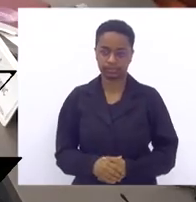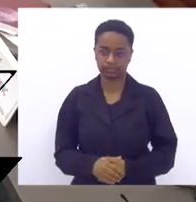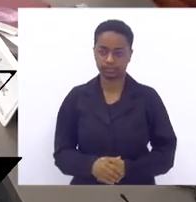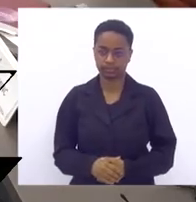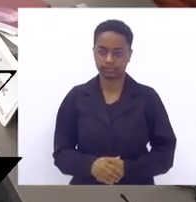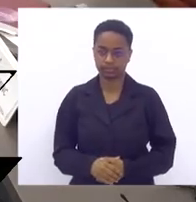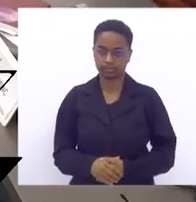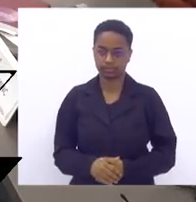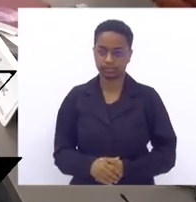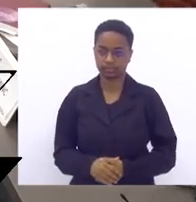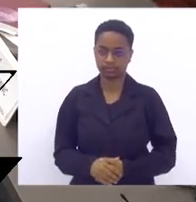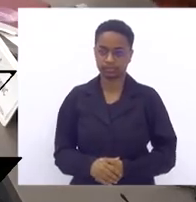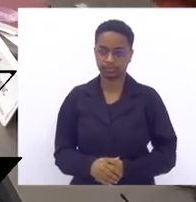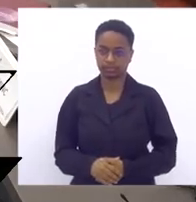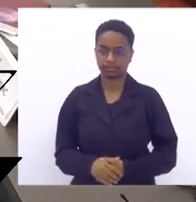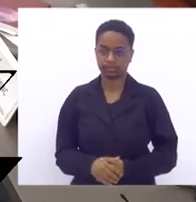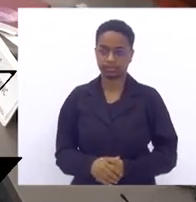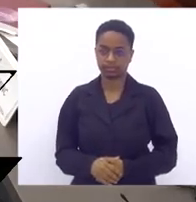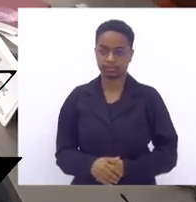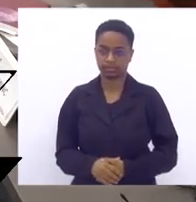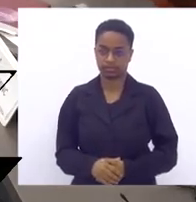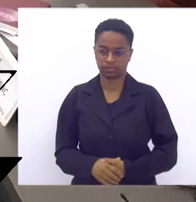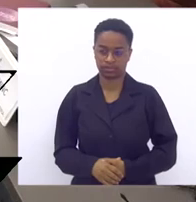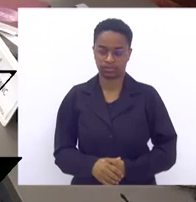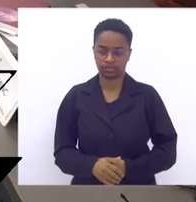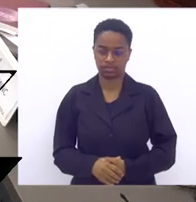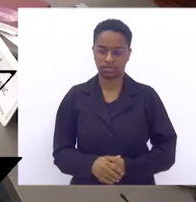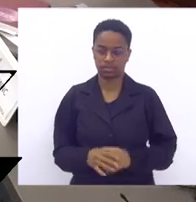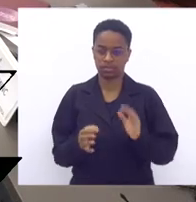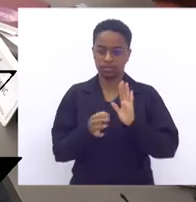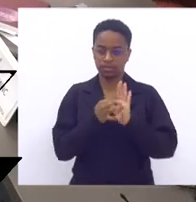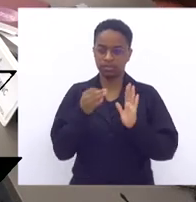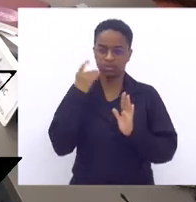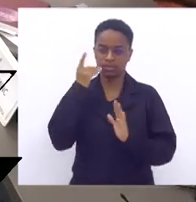Sim? Voto o parecer, deputado Vinícius Cozzolino.